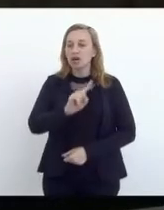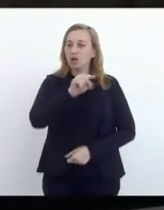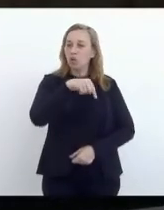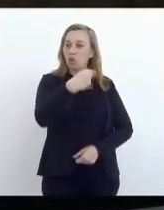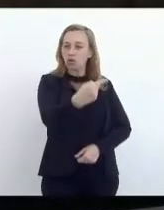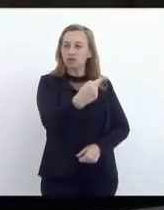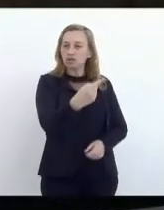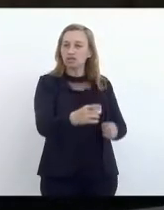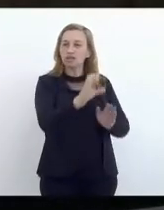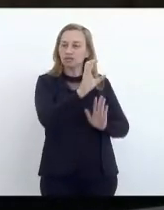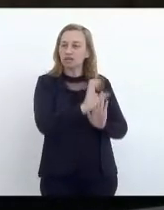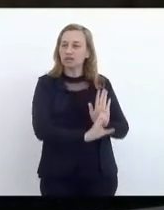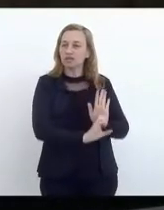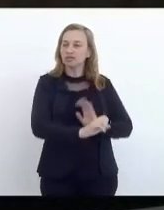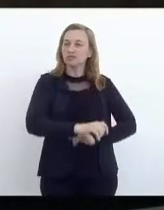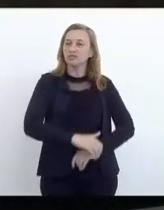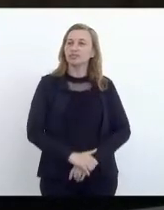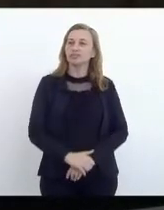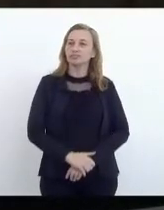outra